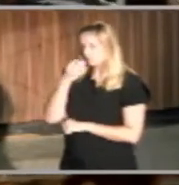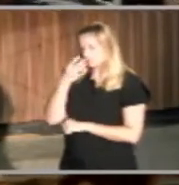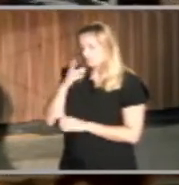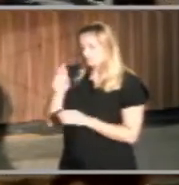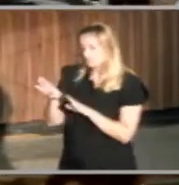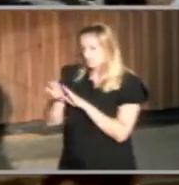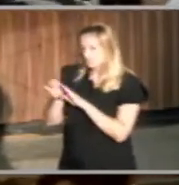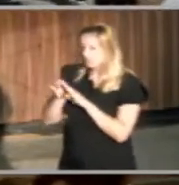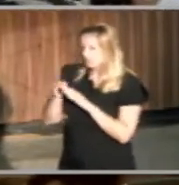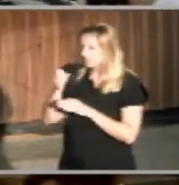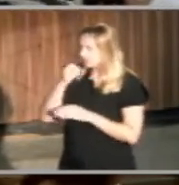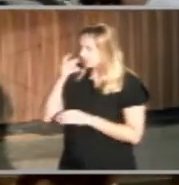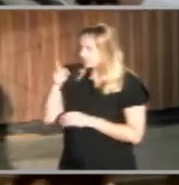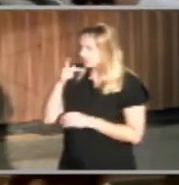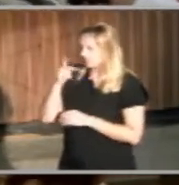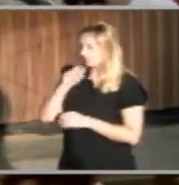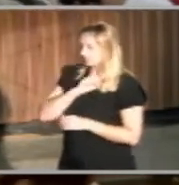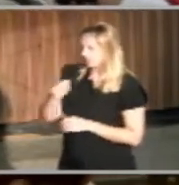o Senhor.